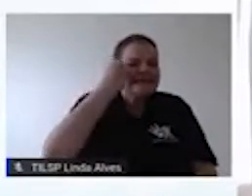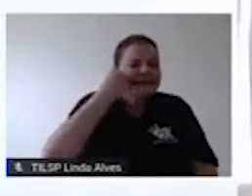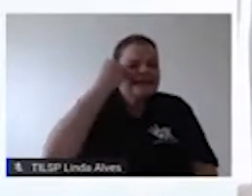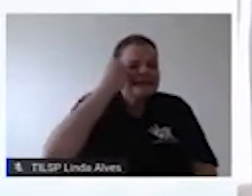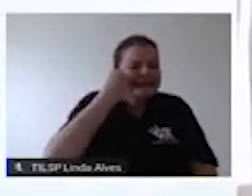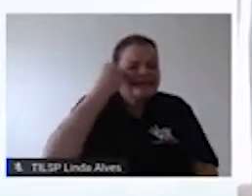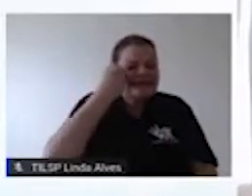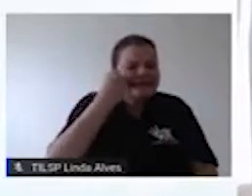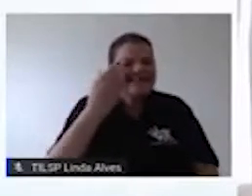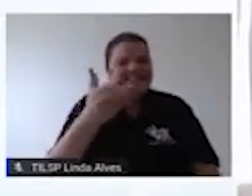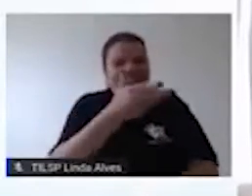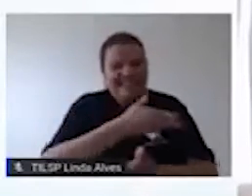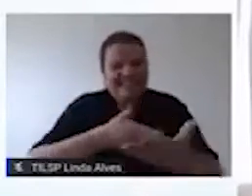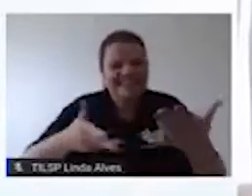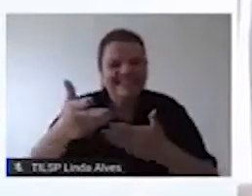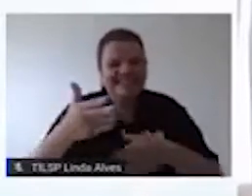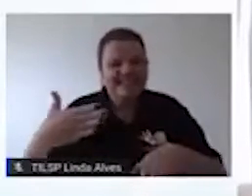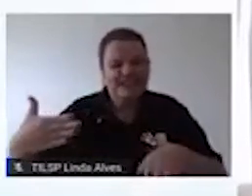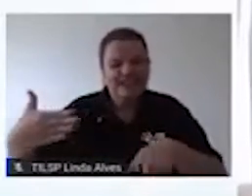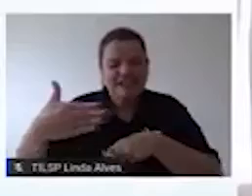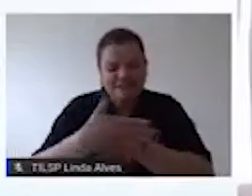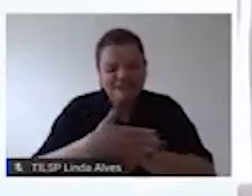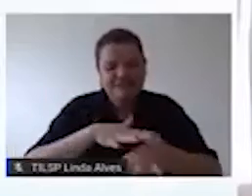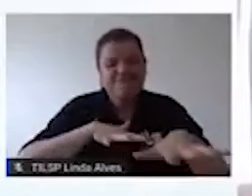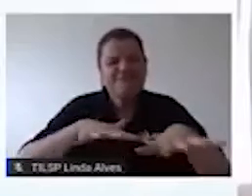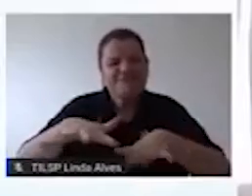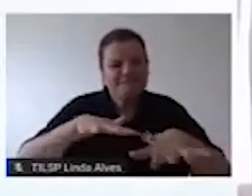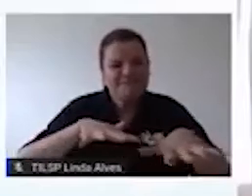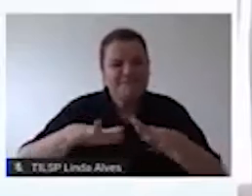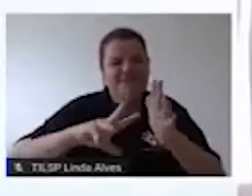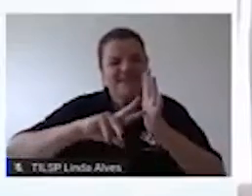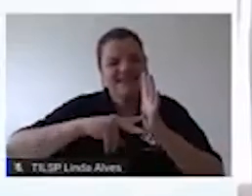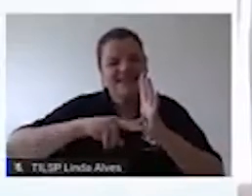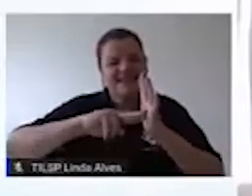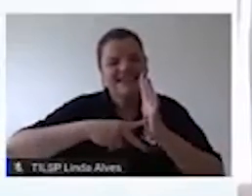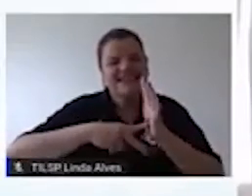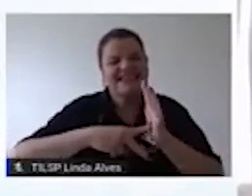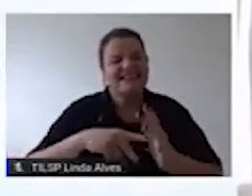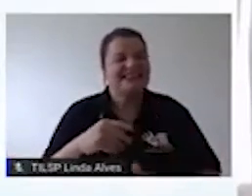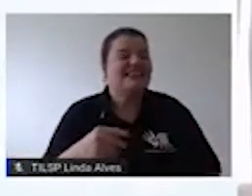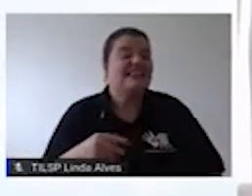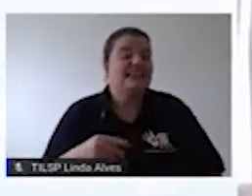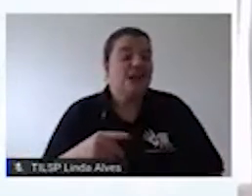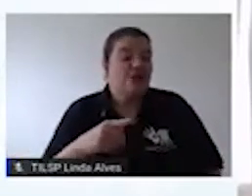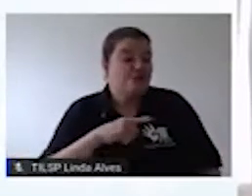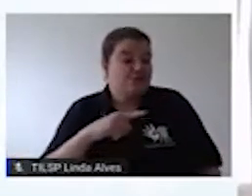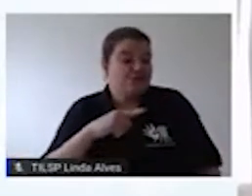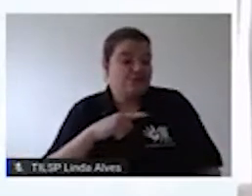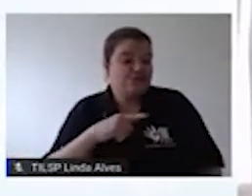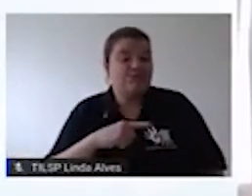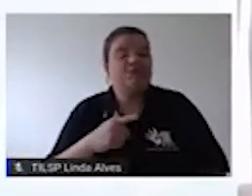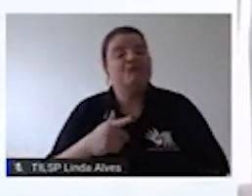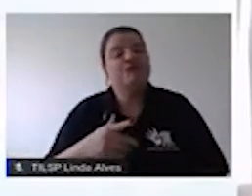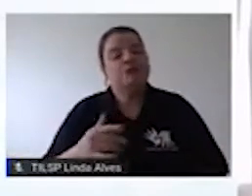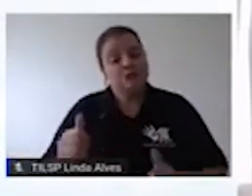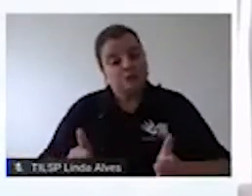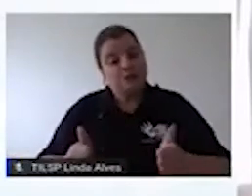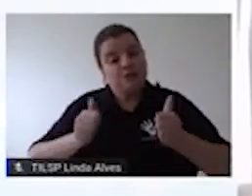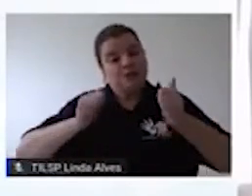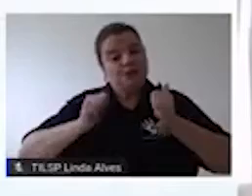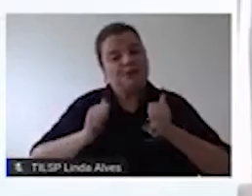gente acho que entrou meio junto no movimento sindical, sabe? Então, assim, eu tenho muito orgulho de ver o